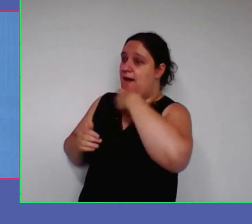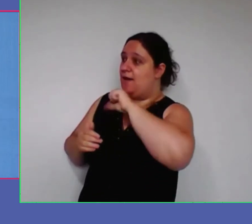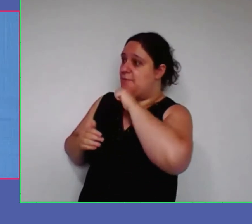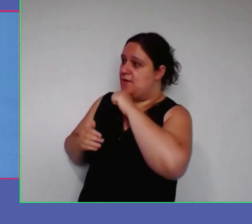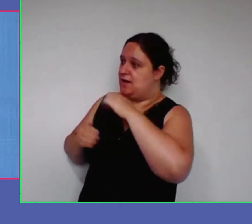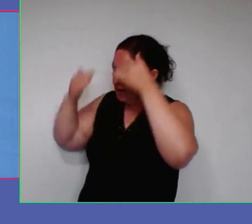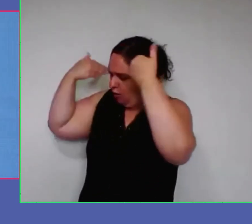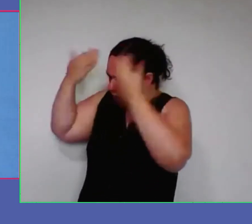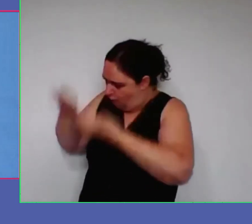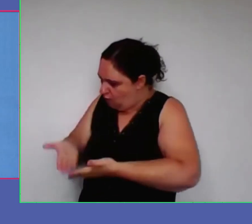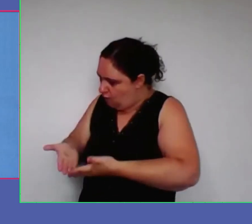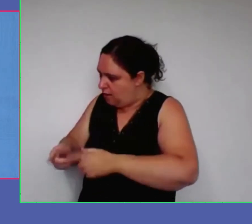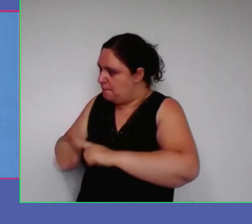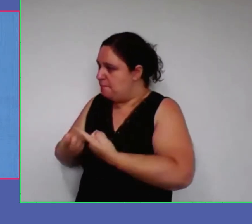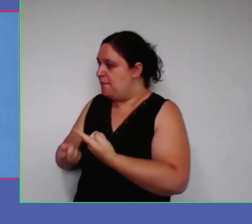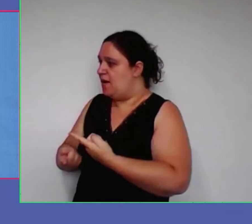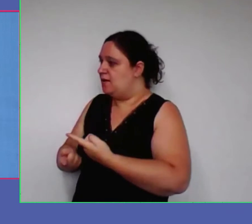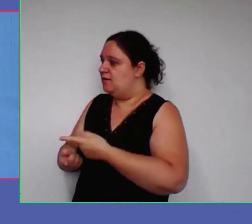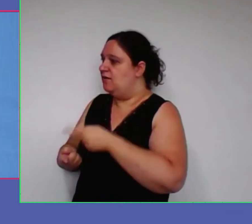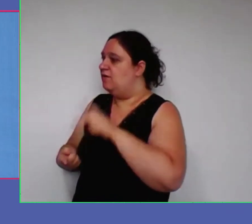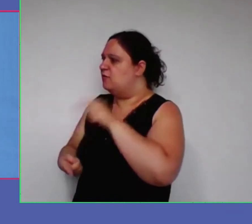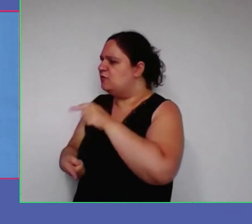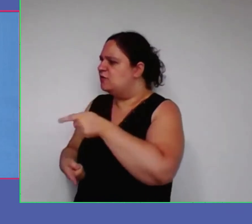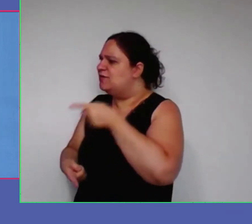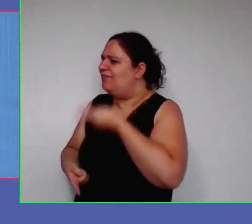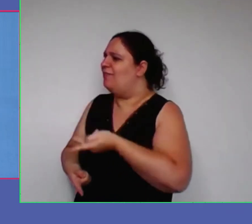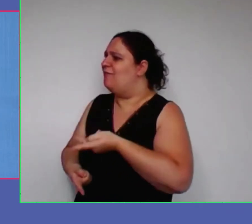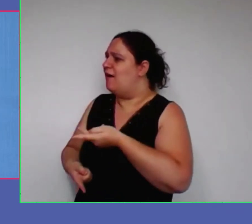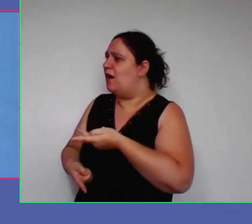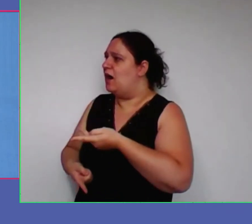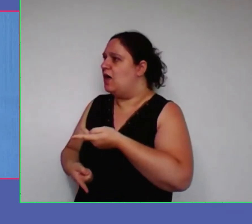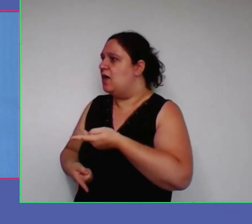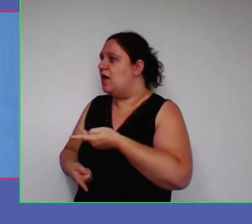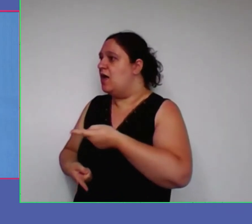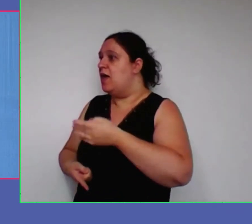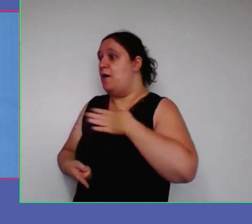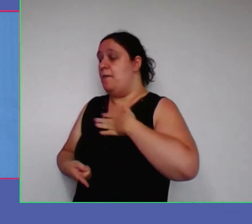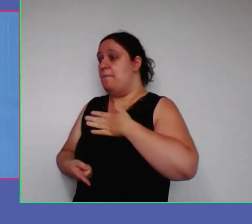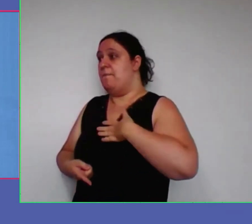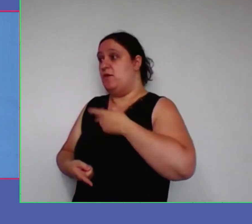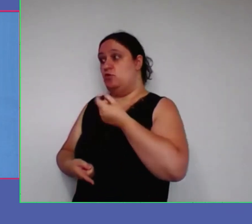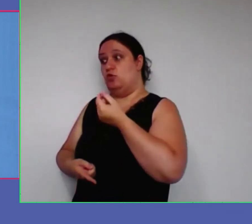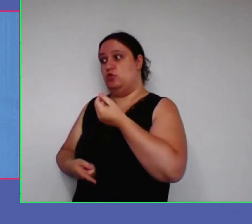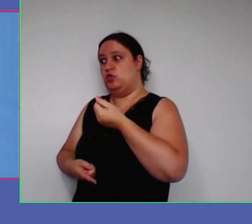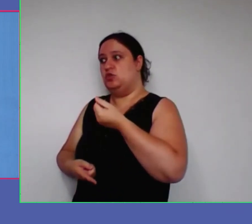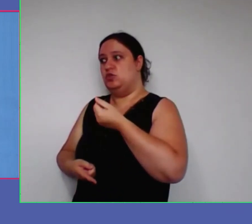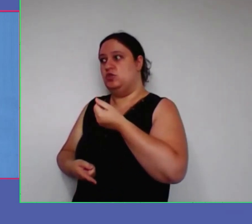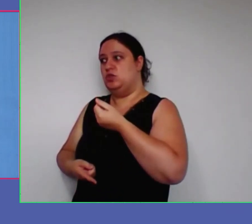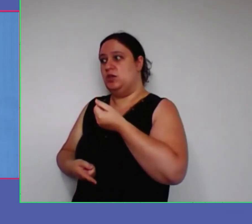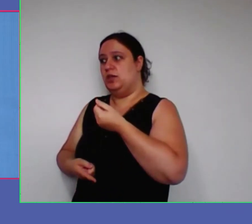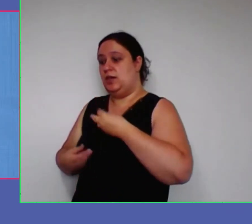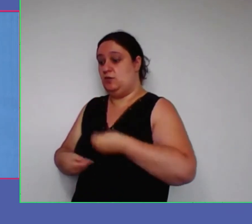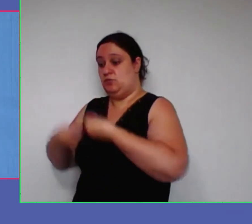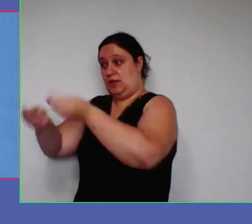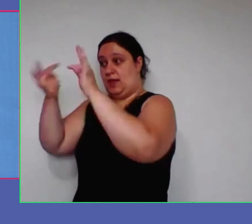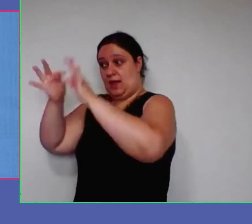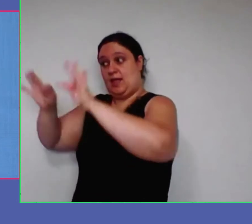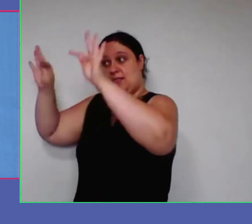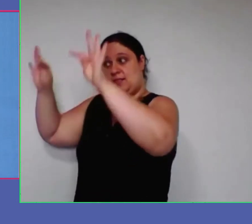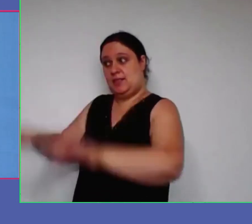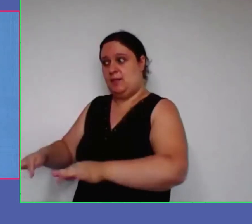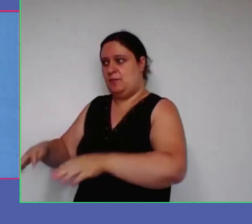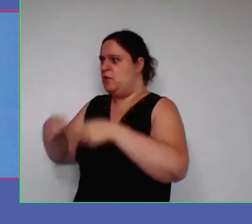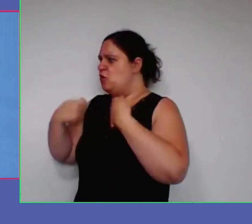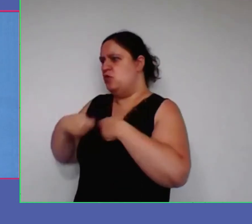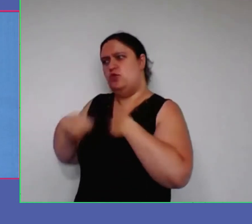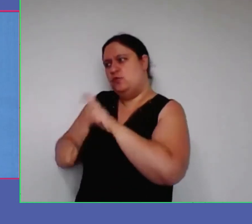se eu der os meus bens, consagrar os meus bens para o templo, eu estou livre de ter de cuidar dos meus